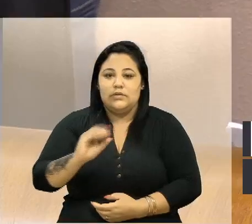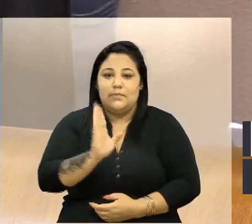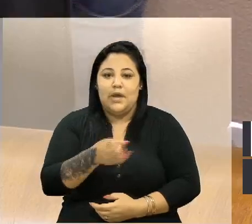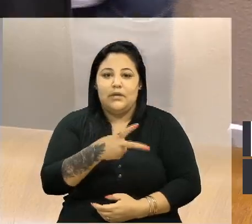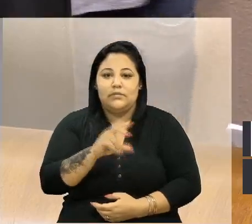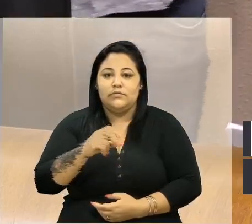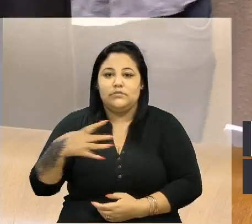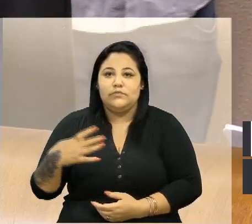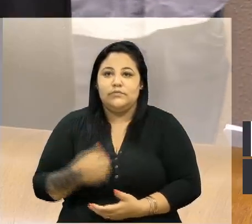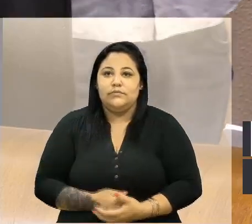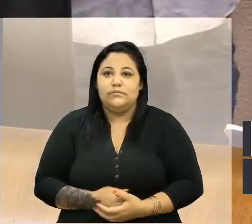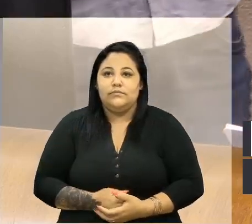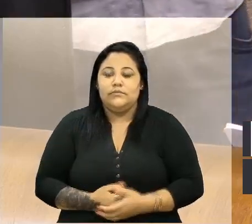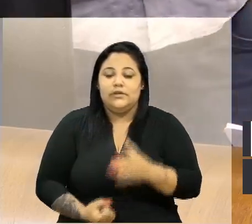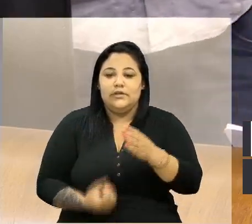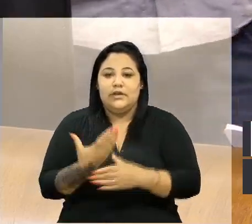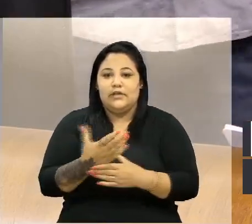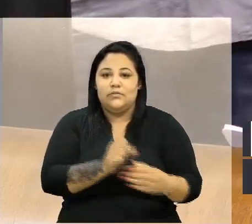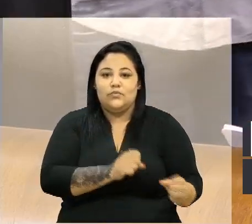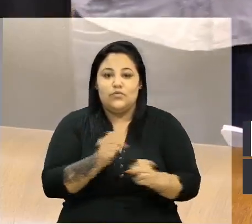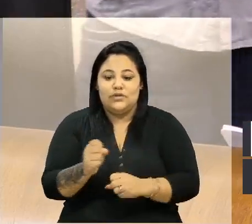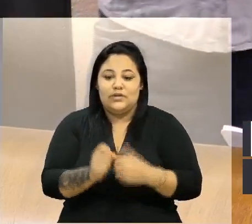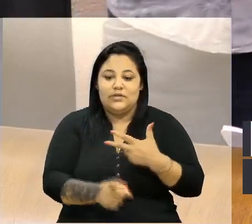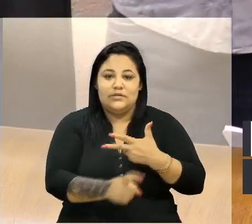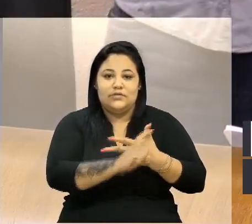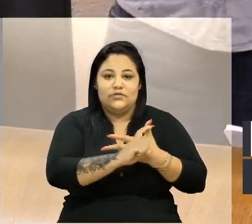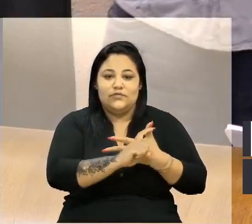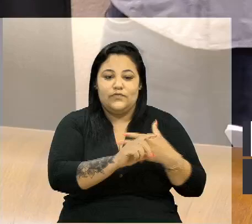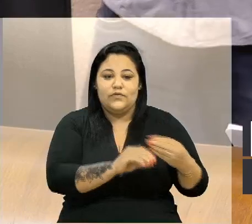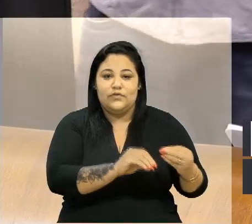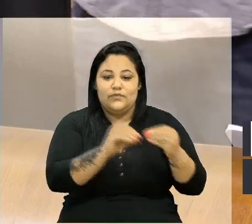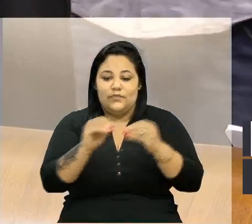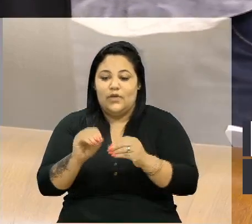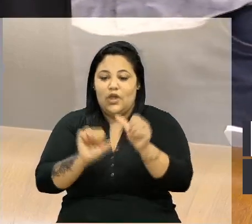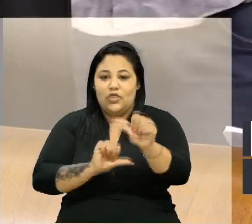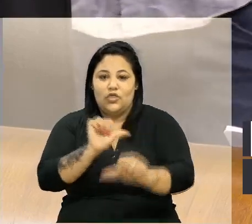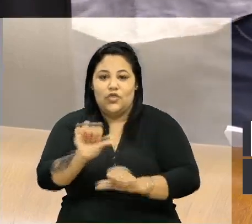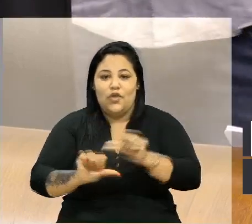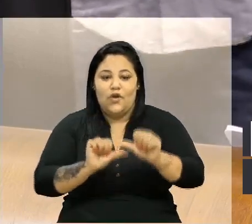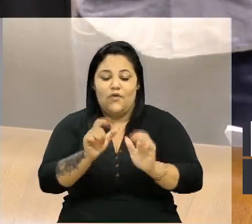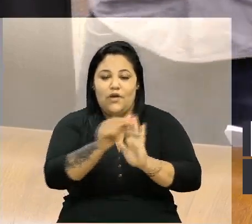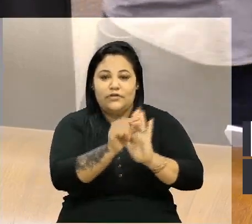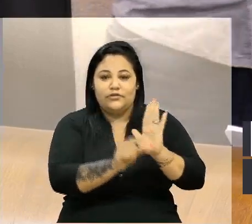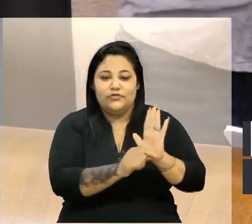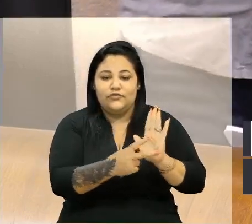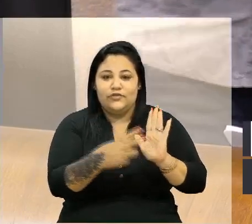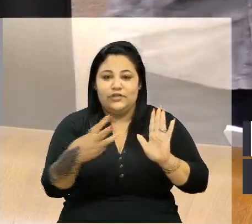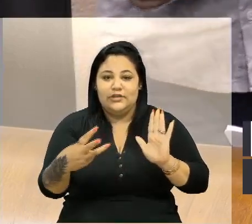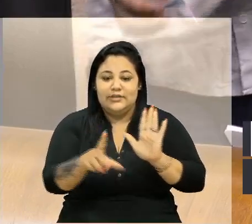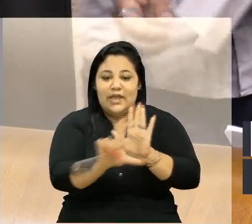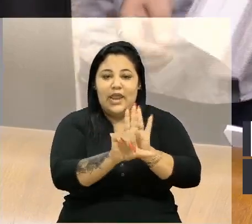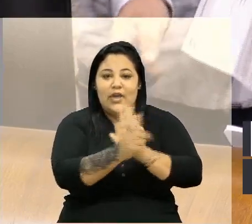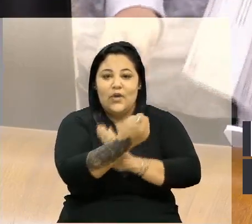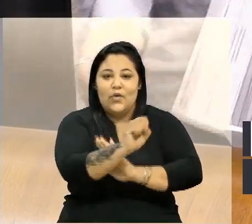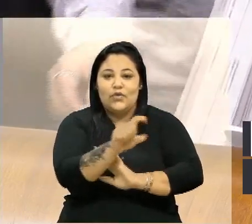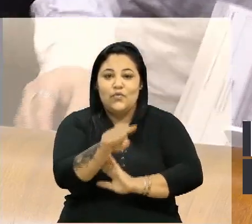180/2024, de autoria do Poder Executivo, que revoga o artigo 23 da Lei número